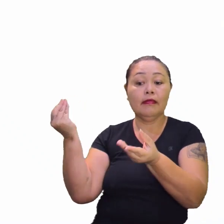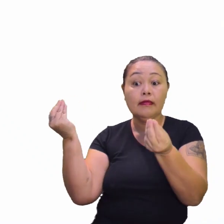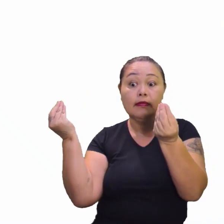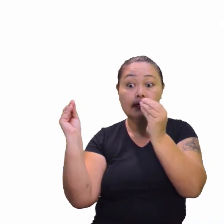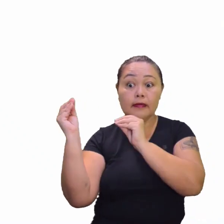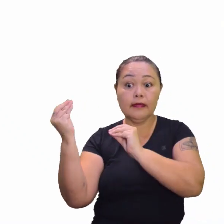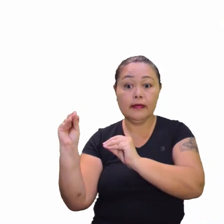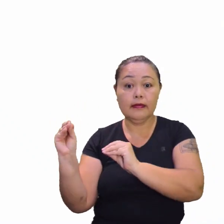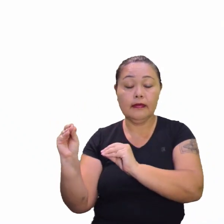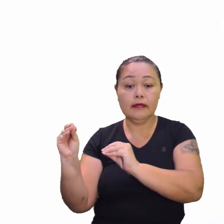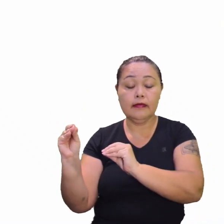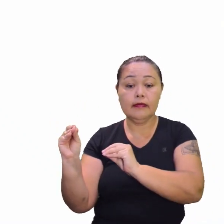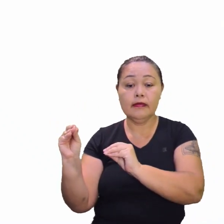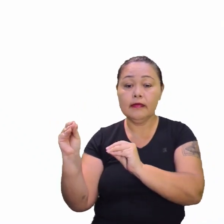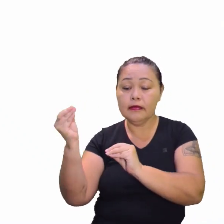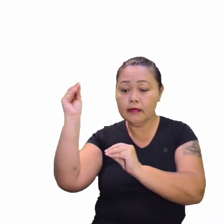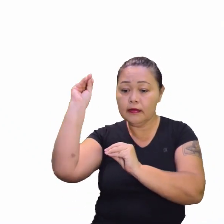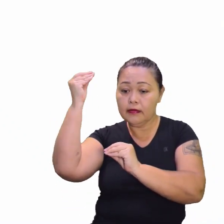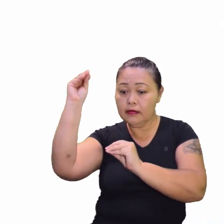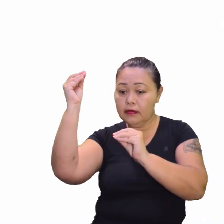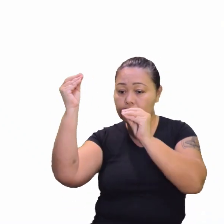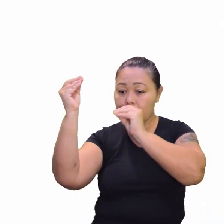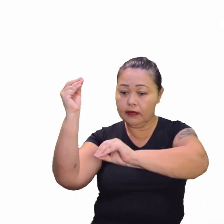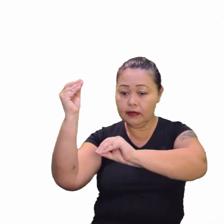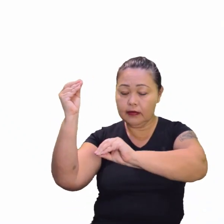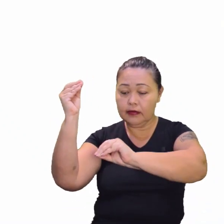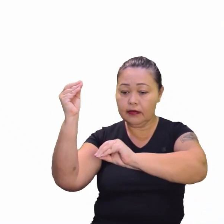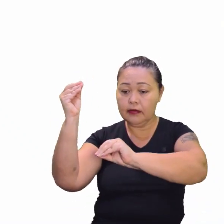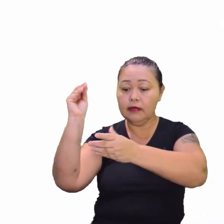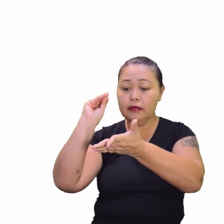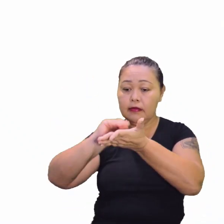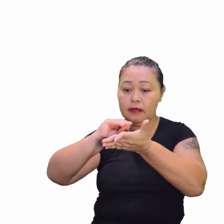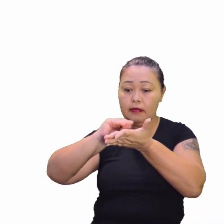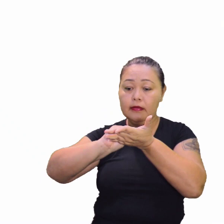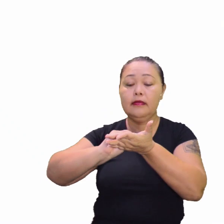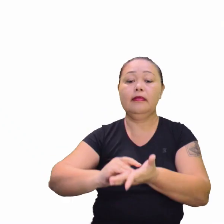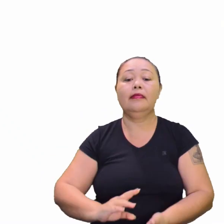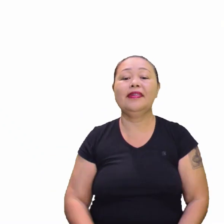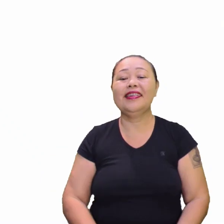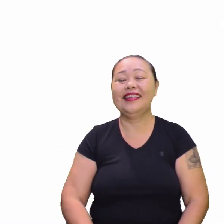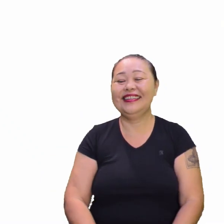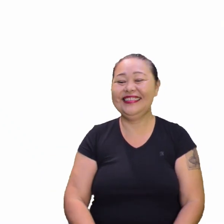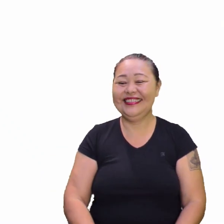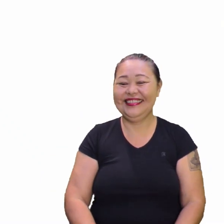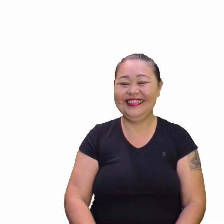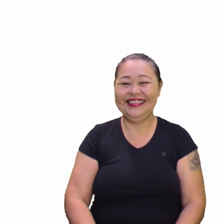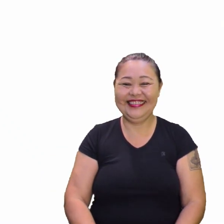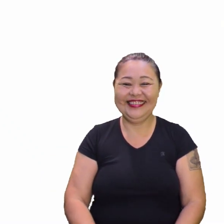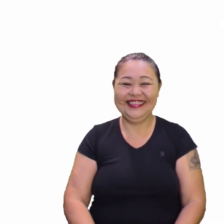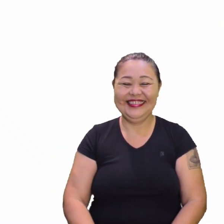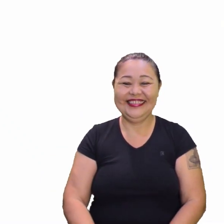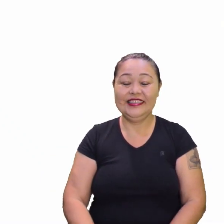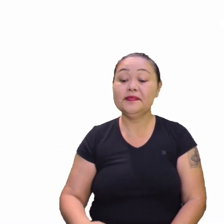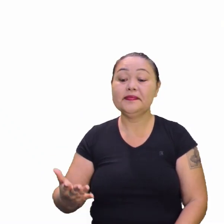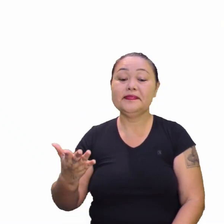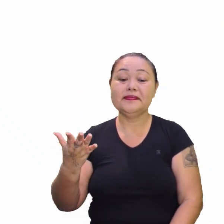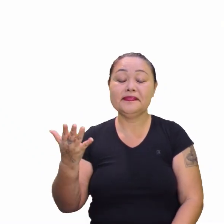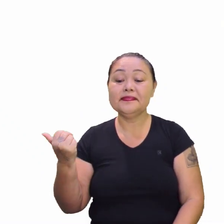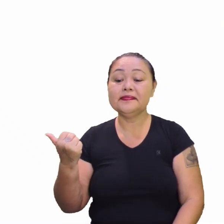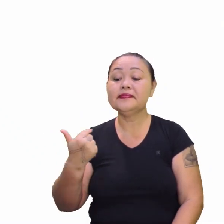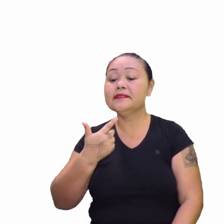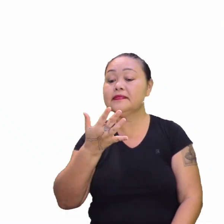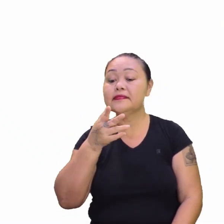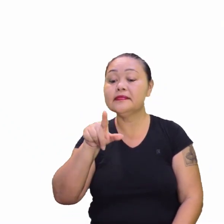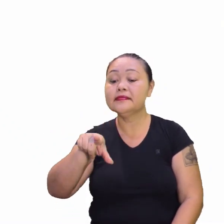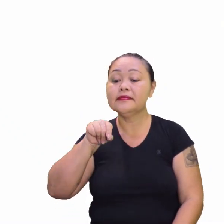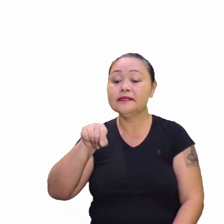alternativa que vai encaixar nesses espaços aí de pontinho? Vamos lá? O que